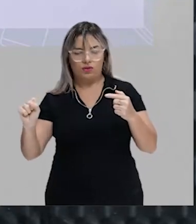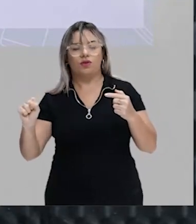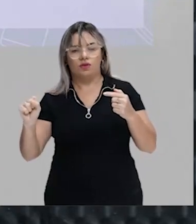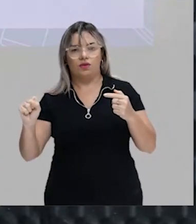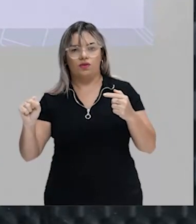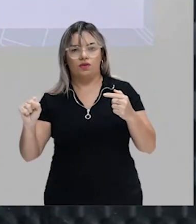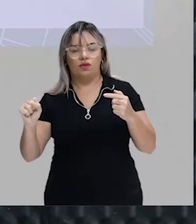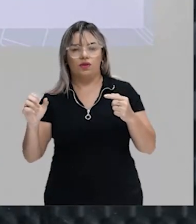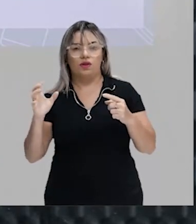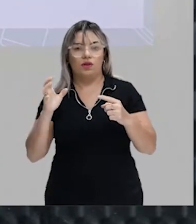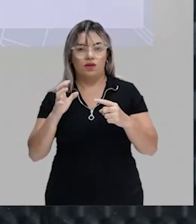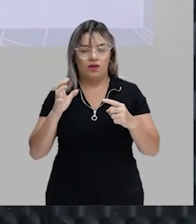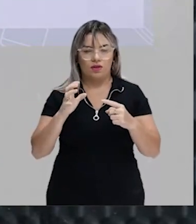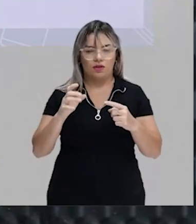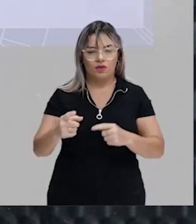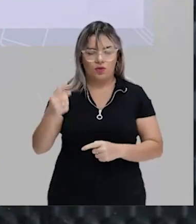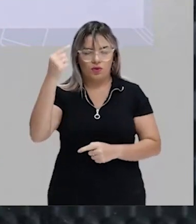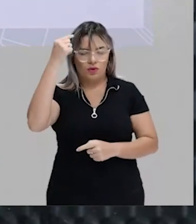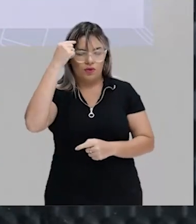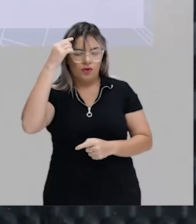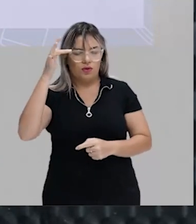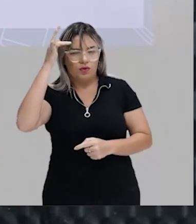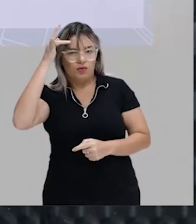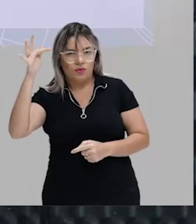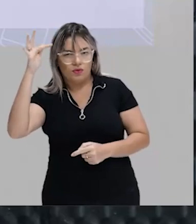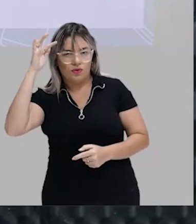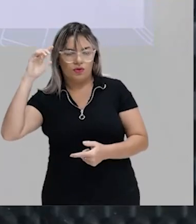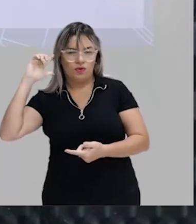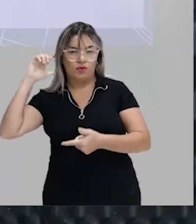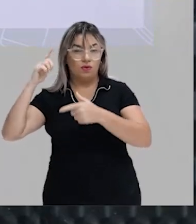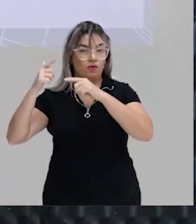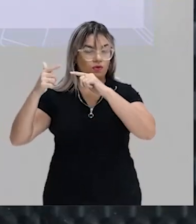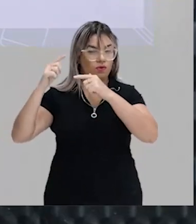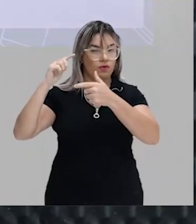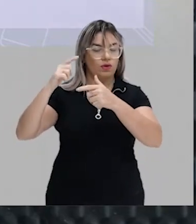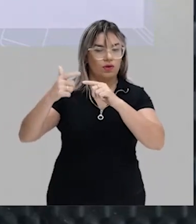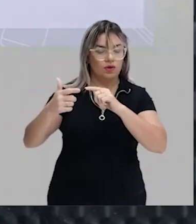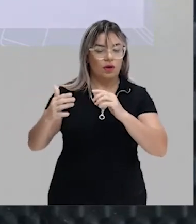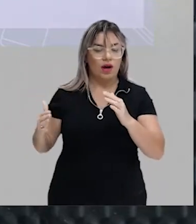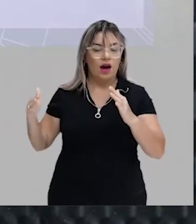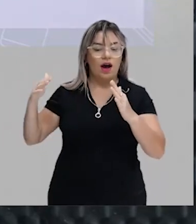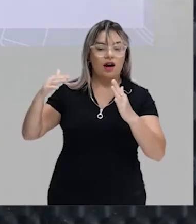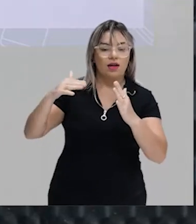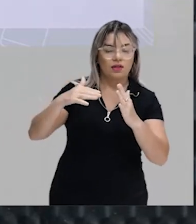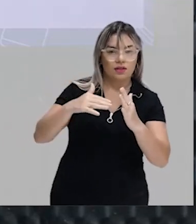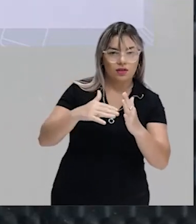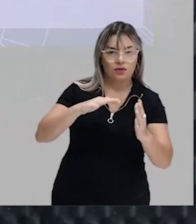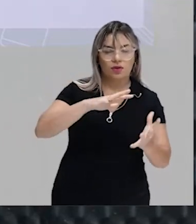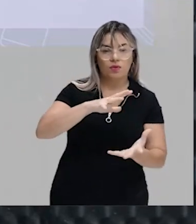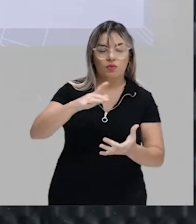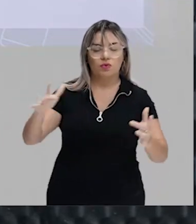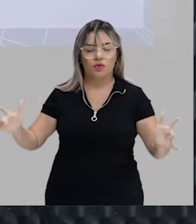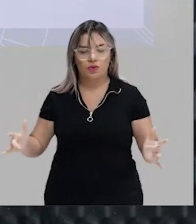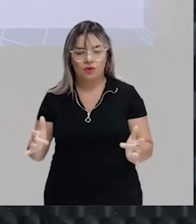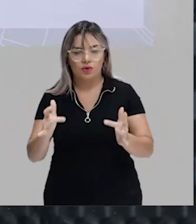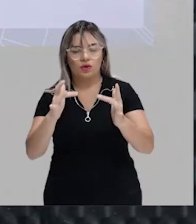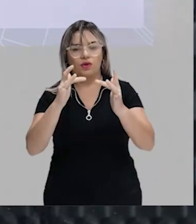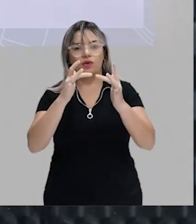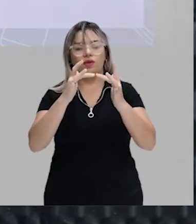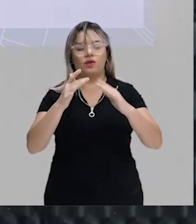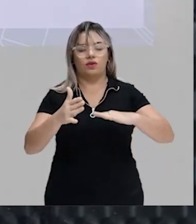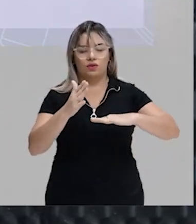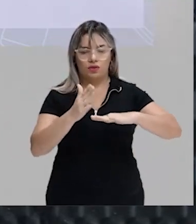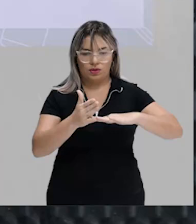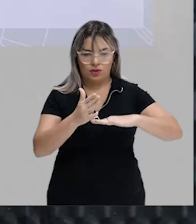concepção filosófica do tradicionalismo em relação ao mundo clássico greco-romano no Ocidente medieval. Então, a gente